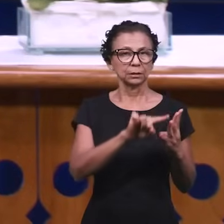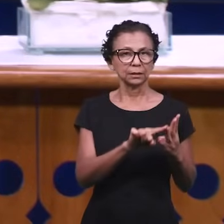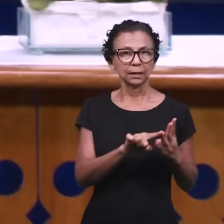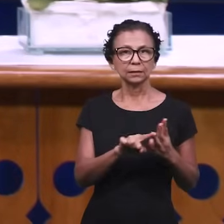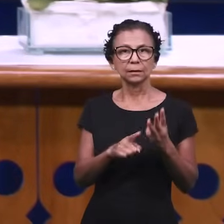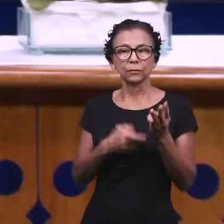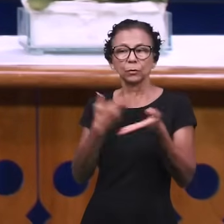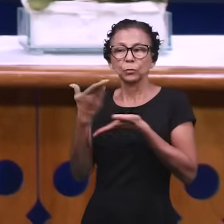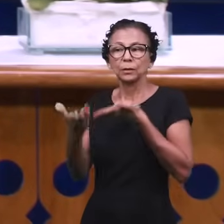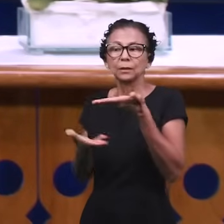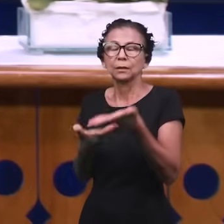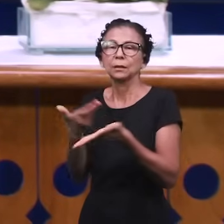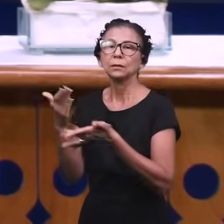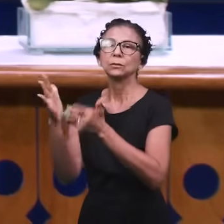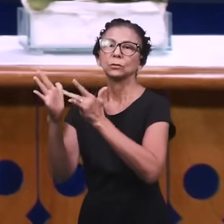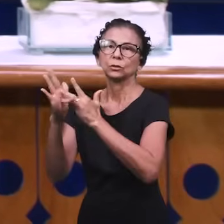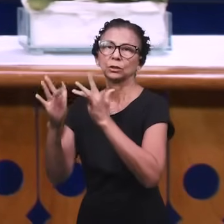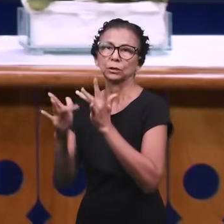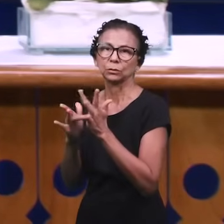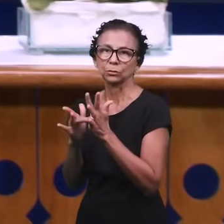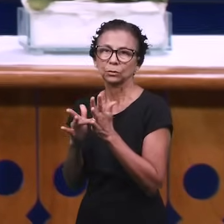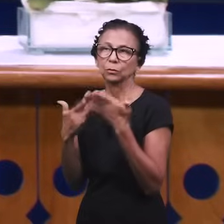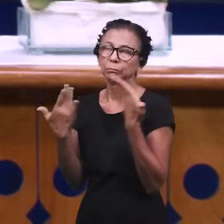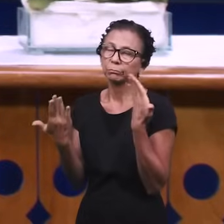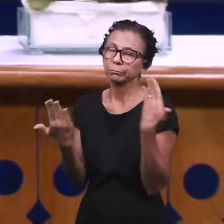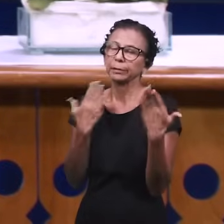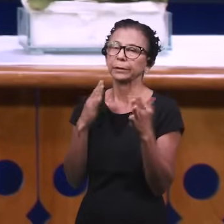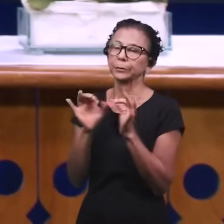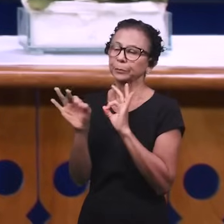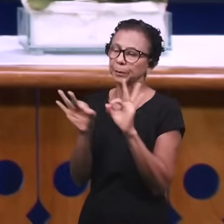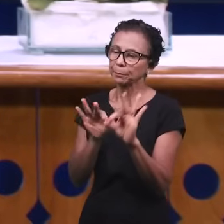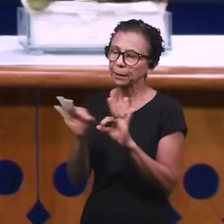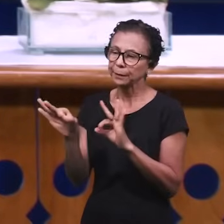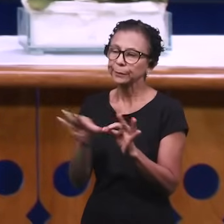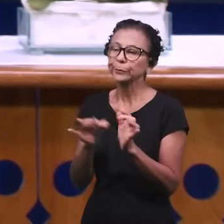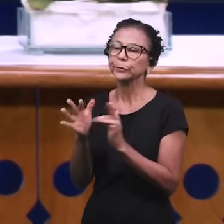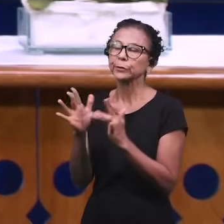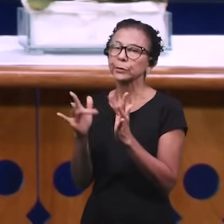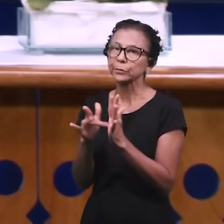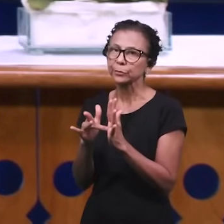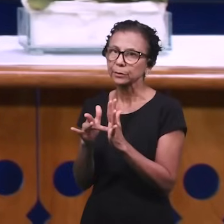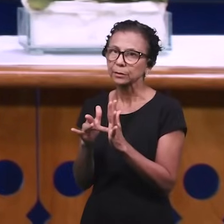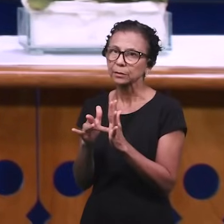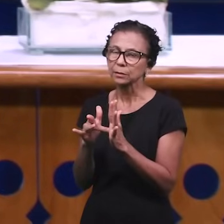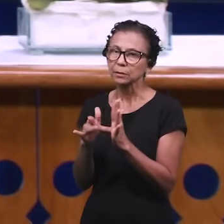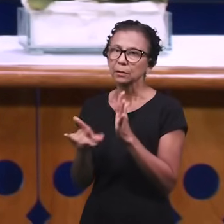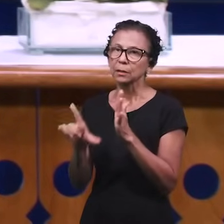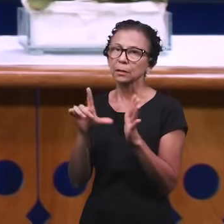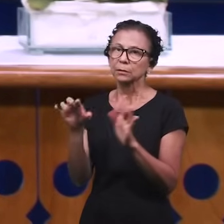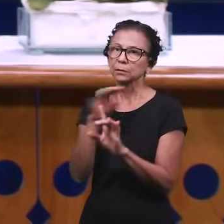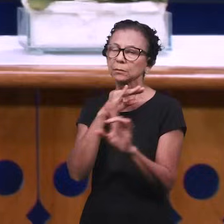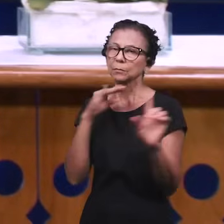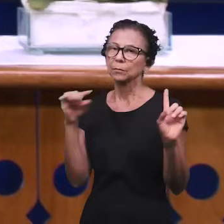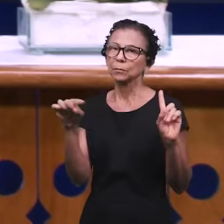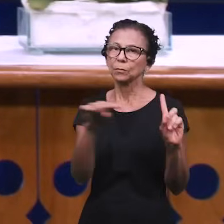e se concretizando de forma profética na pessoa do Senhor Jesus. E Maria, quando